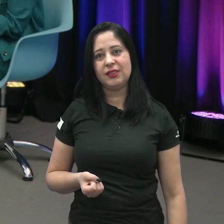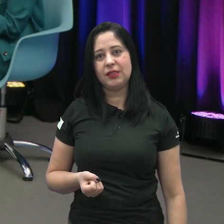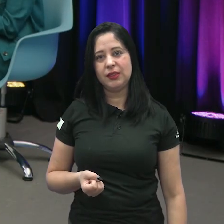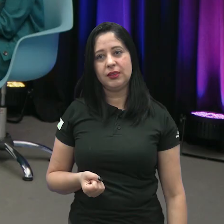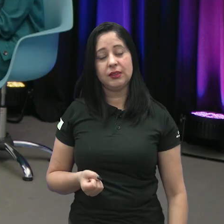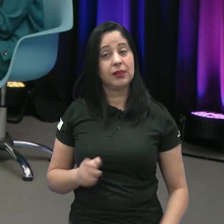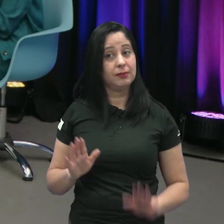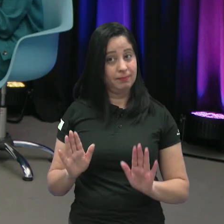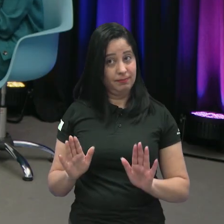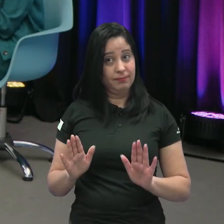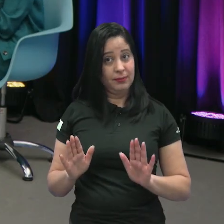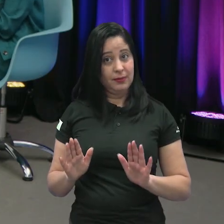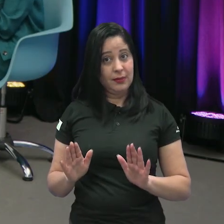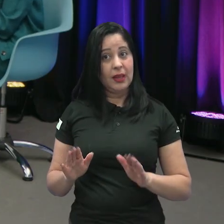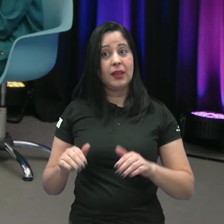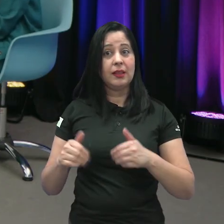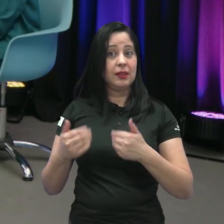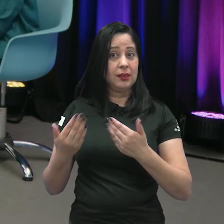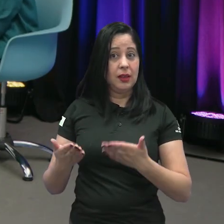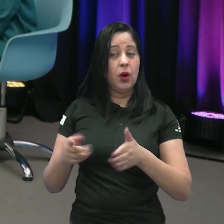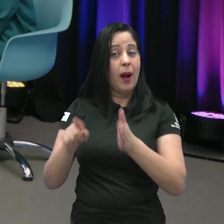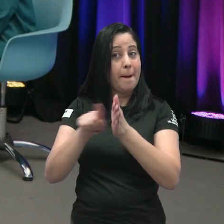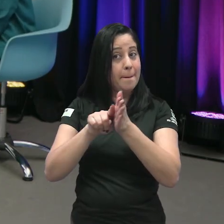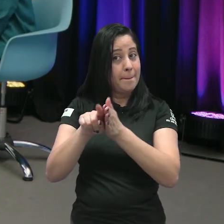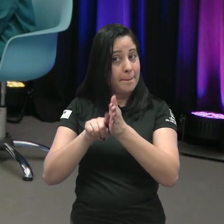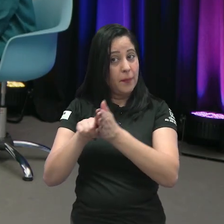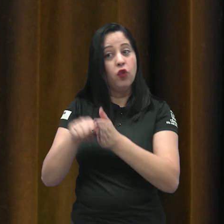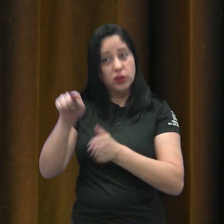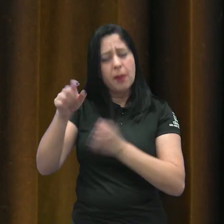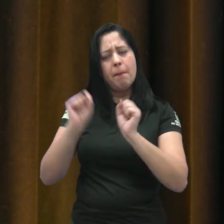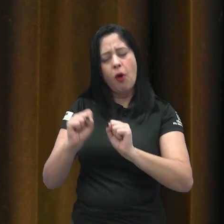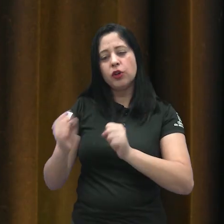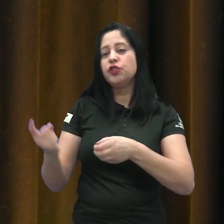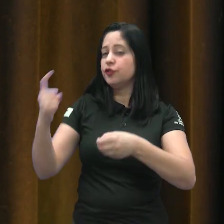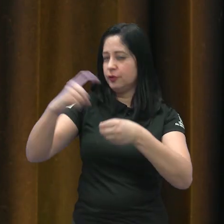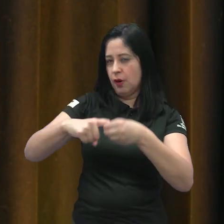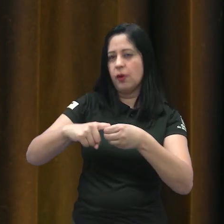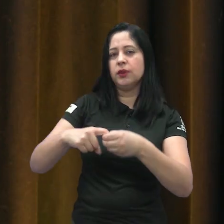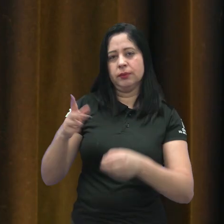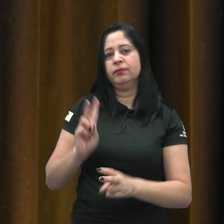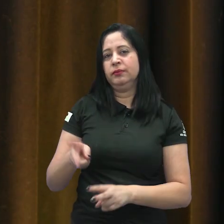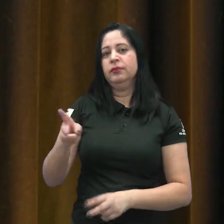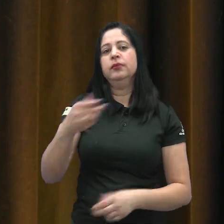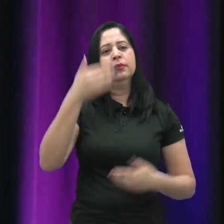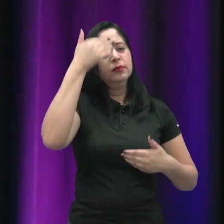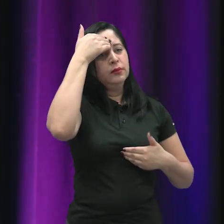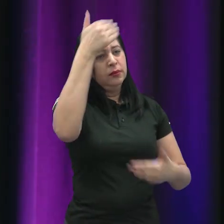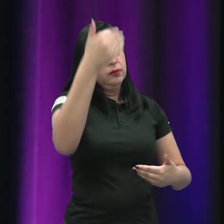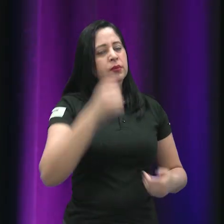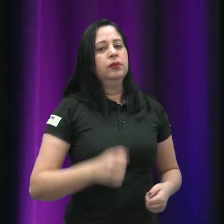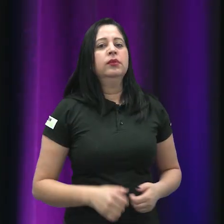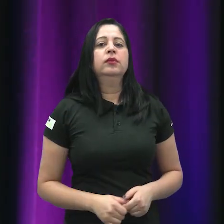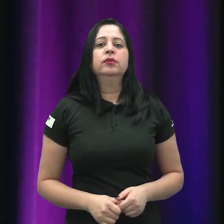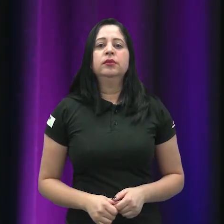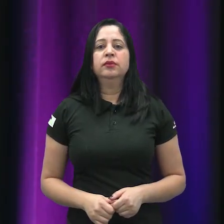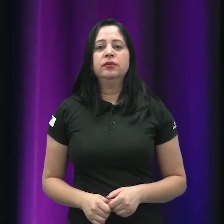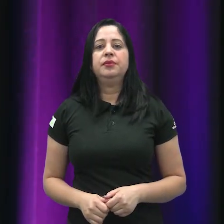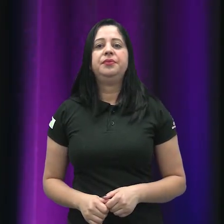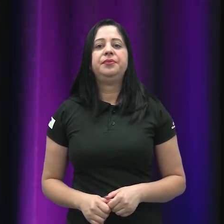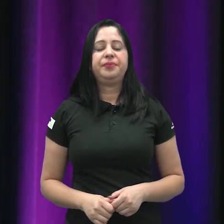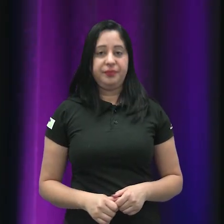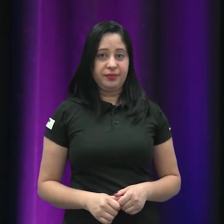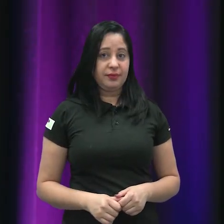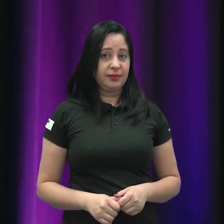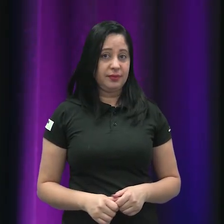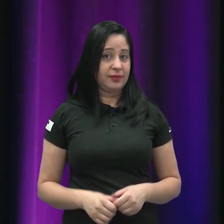da empatia. Sim. E os estúdios estão abertos para você, viu? Muito obrigada, eu agradeço imensamente. Agora vamos para